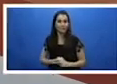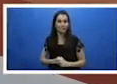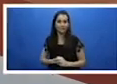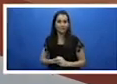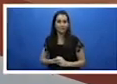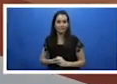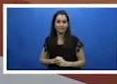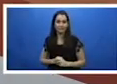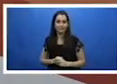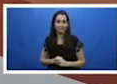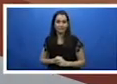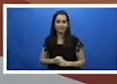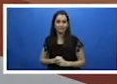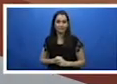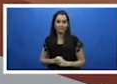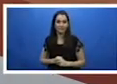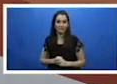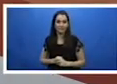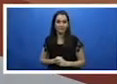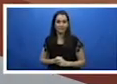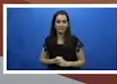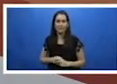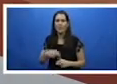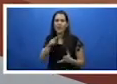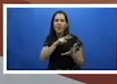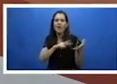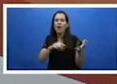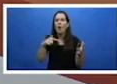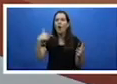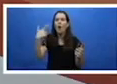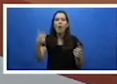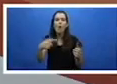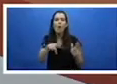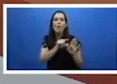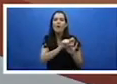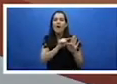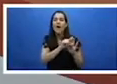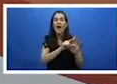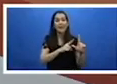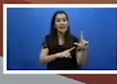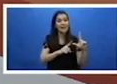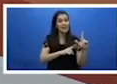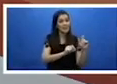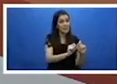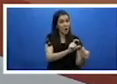Tá, crianças? Vamos ler o próximo parágrafo. Letra maiúscula.